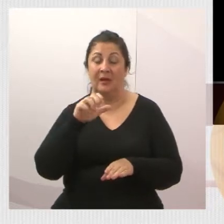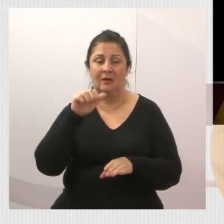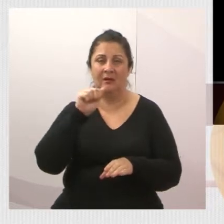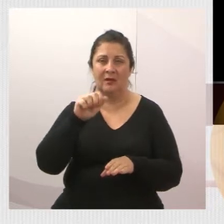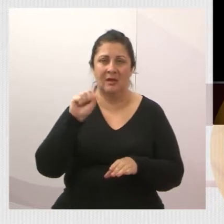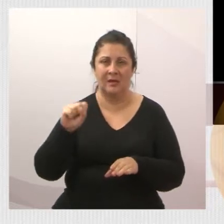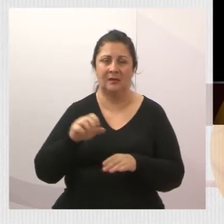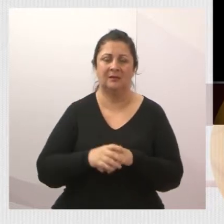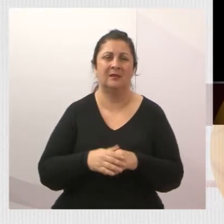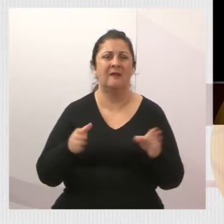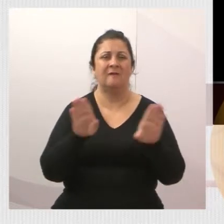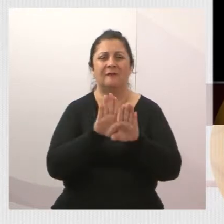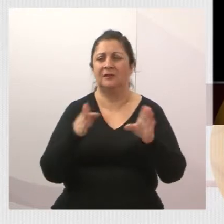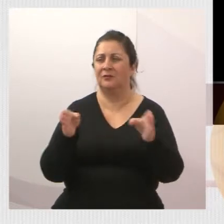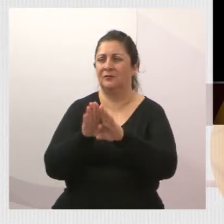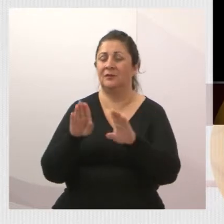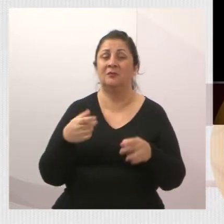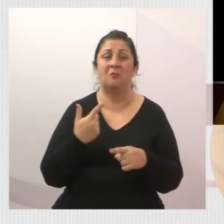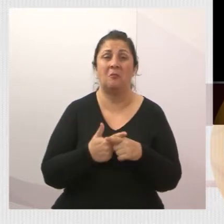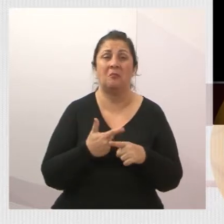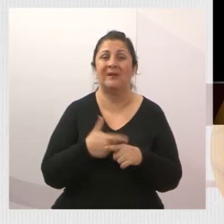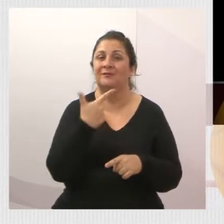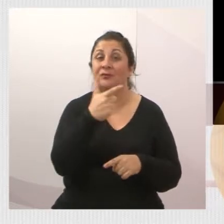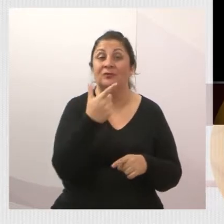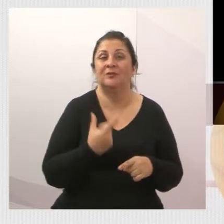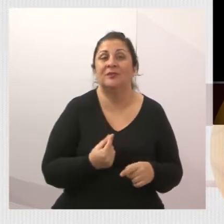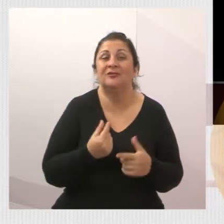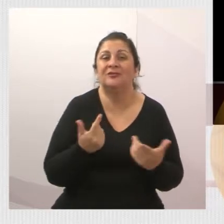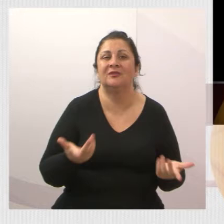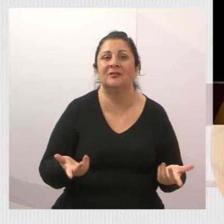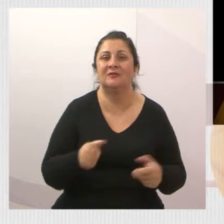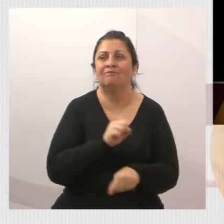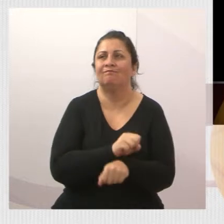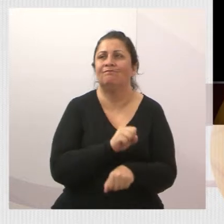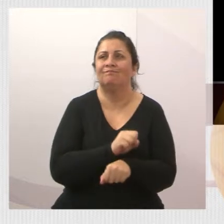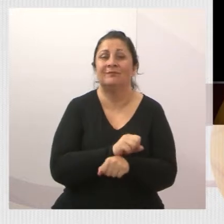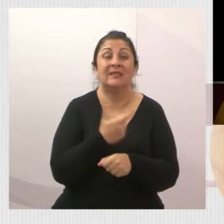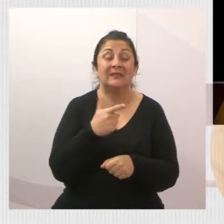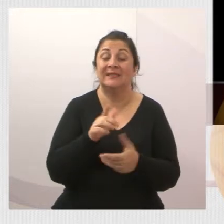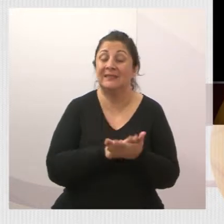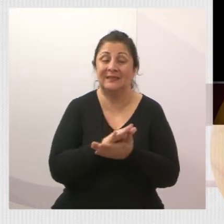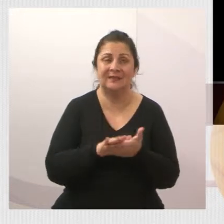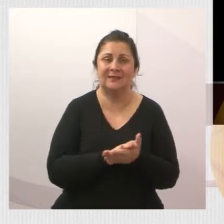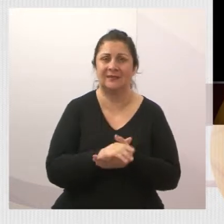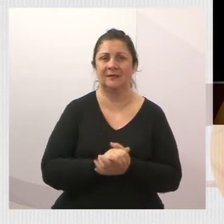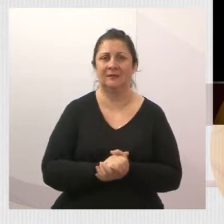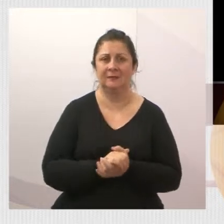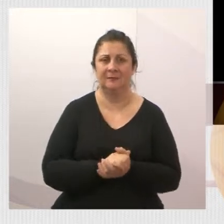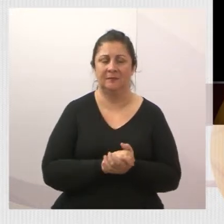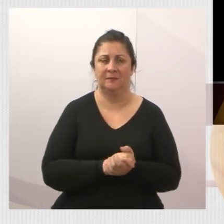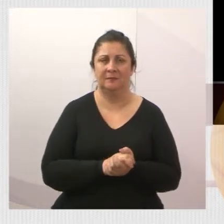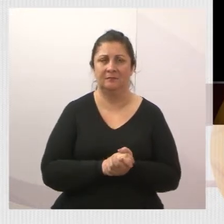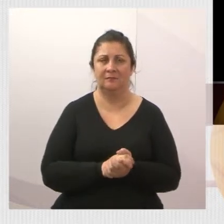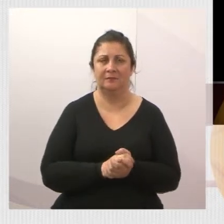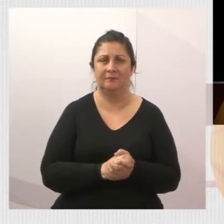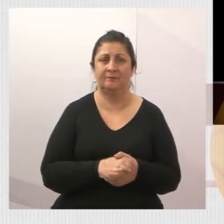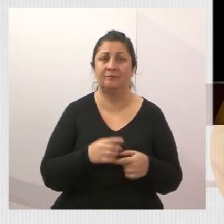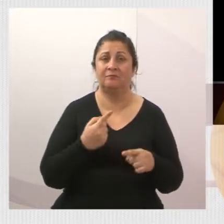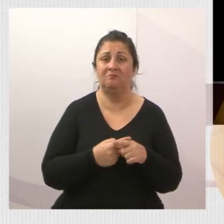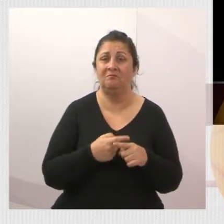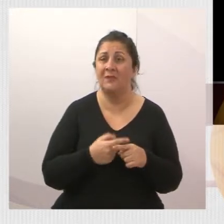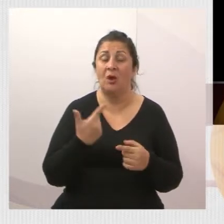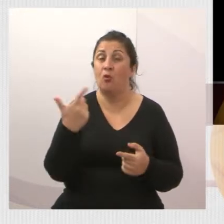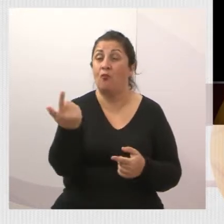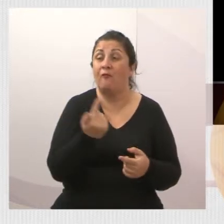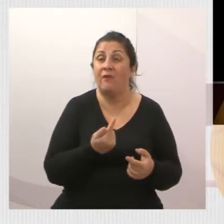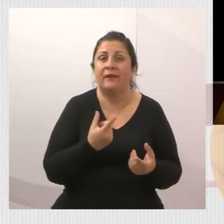Pop, têm fechados porque não há um investimento ou uma previsão orçamentária para a manutenção desses equipamentos, uma vez que não chega o